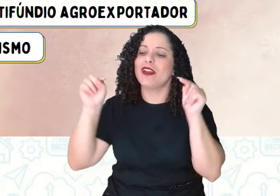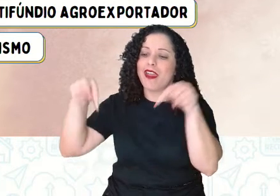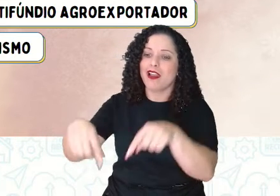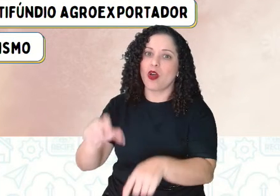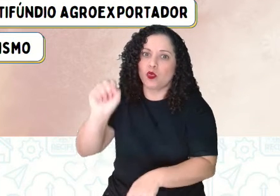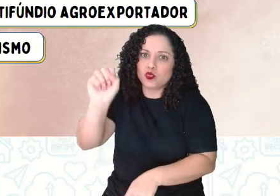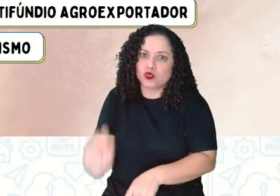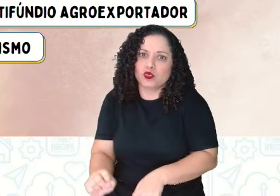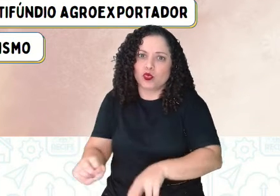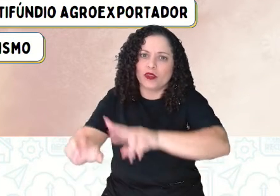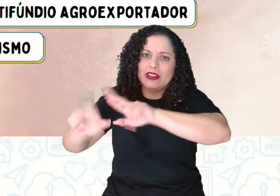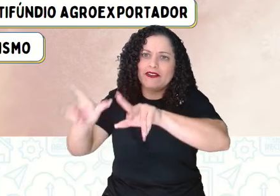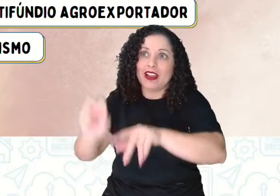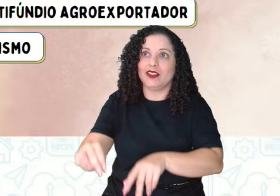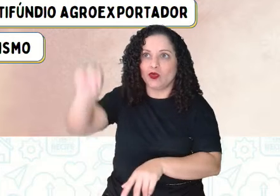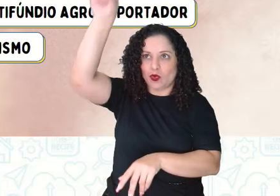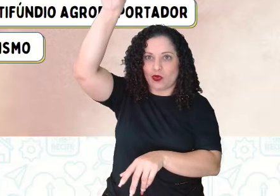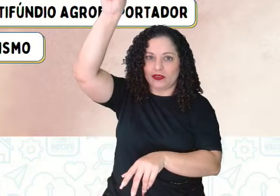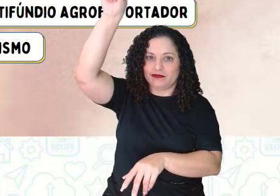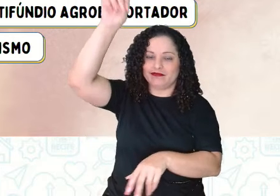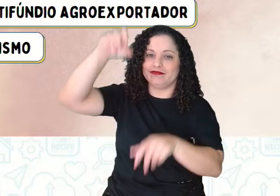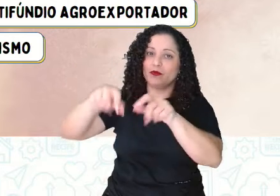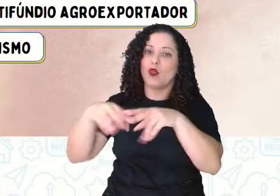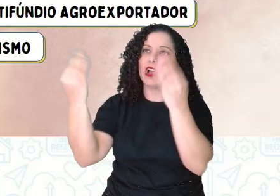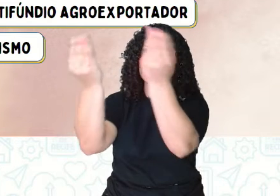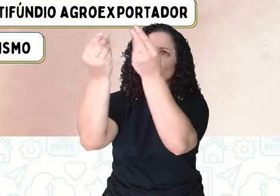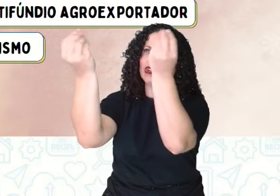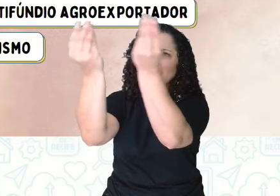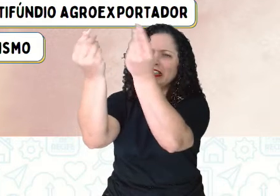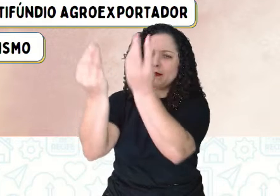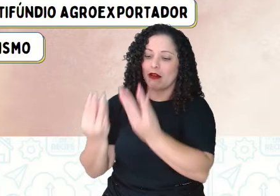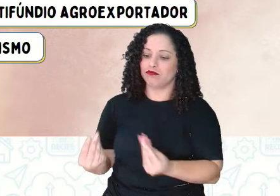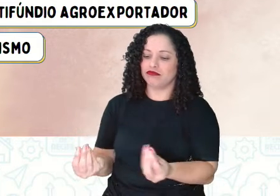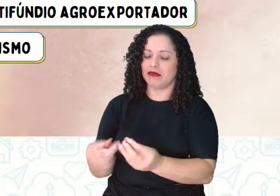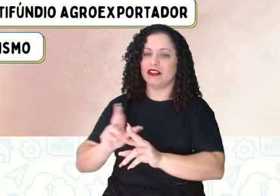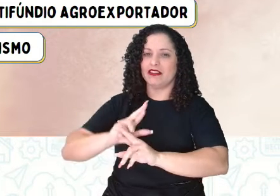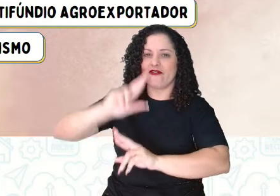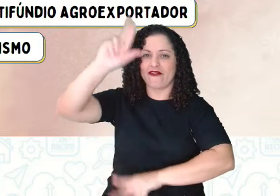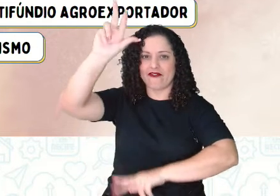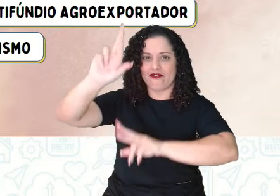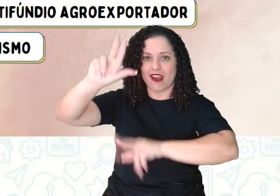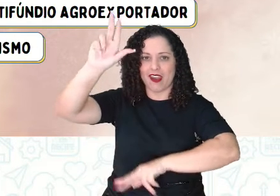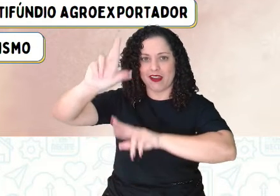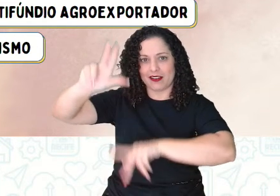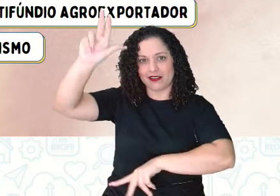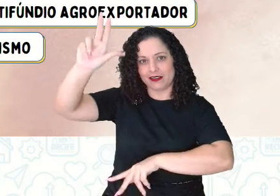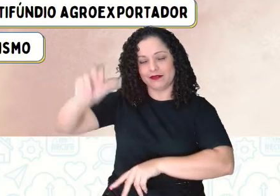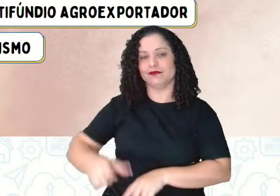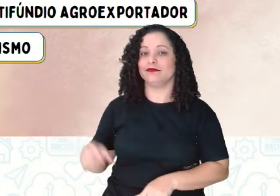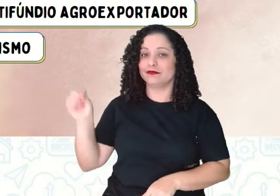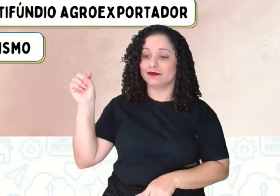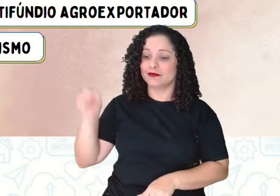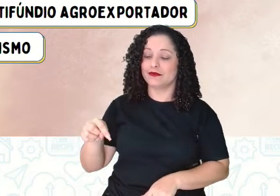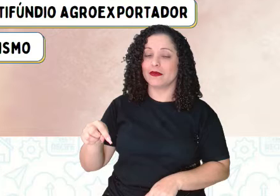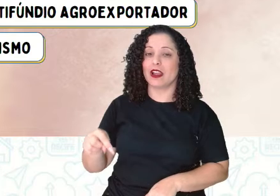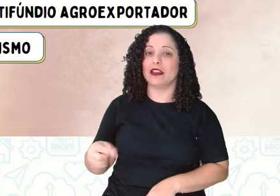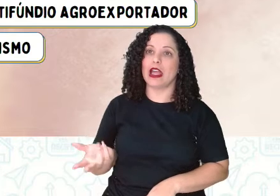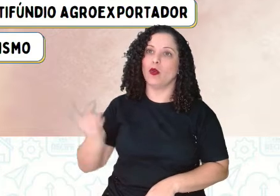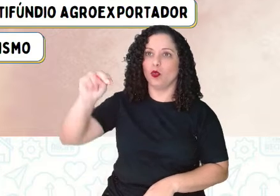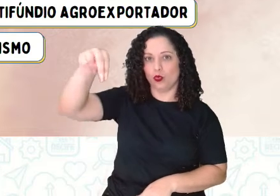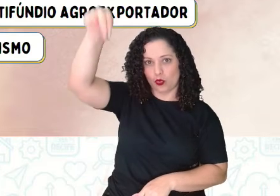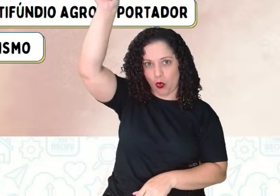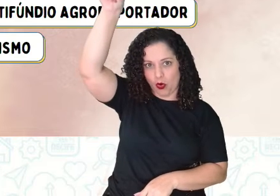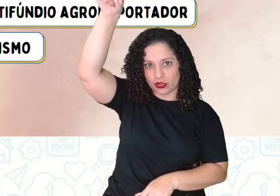diferença das colônias do norte? Por conta do clima mesmo, né, gente? Então, nas colônias do sul, do norte, que